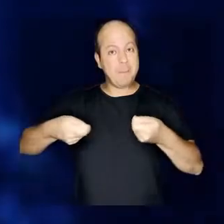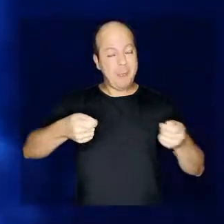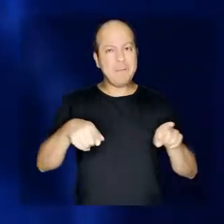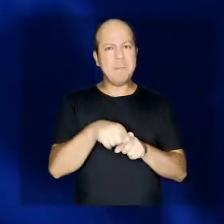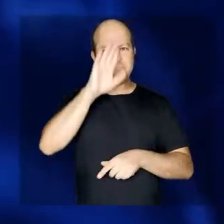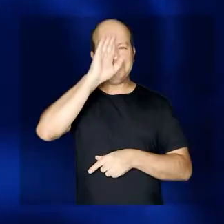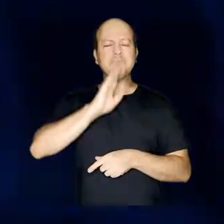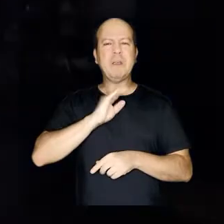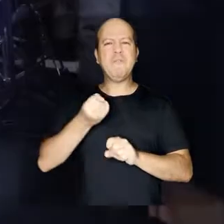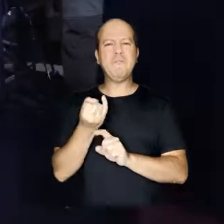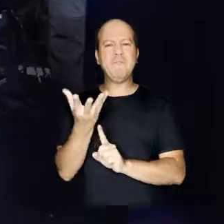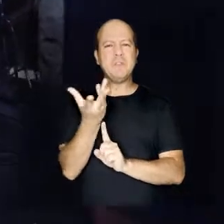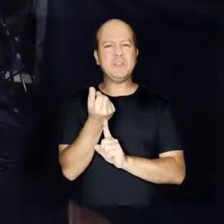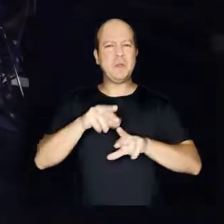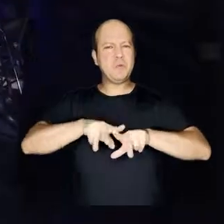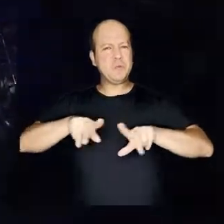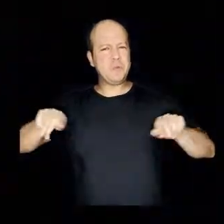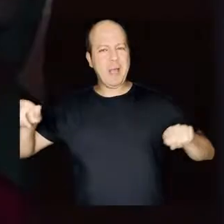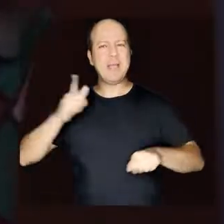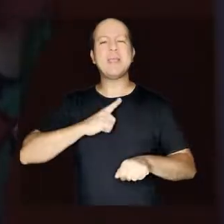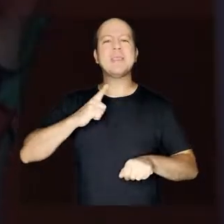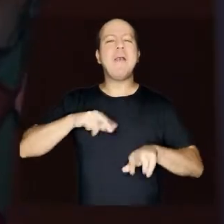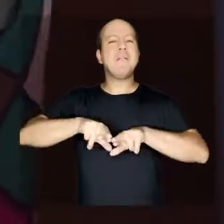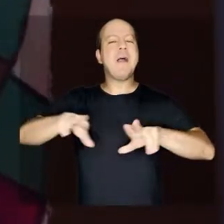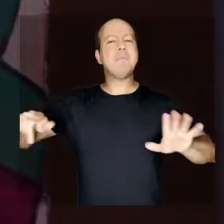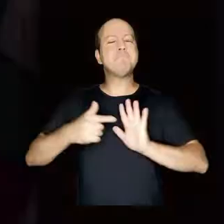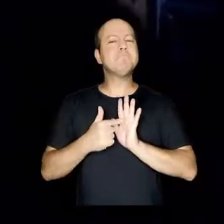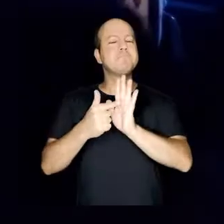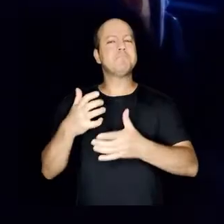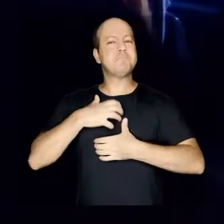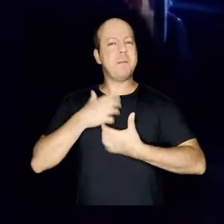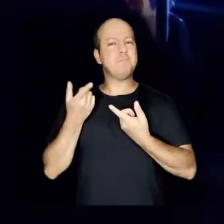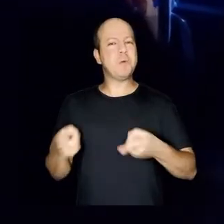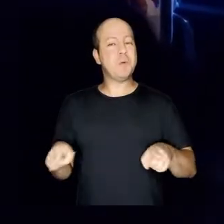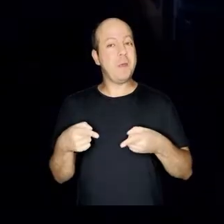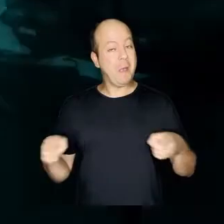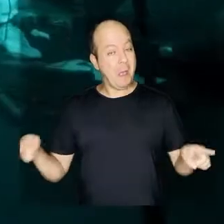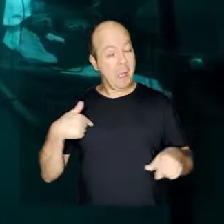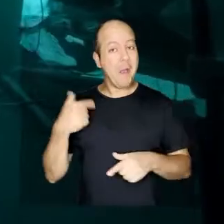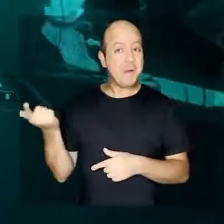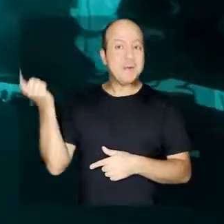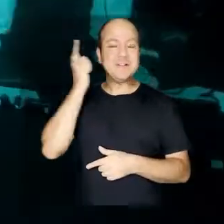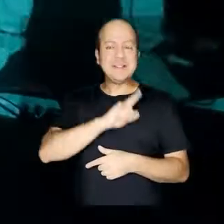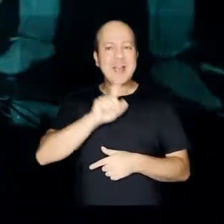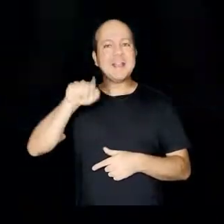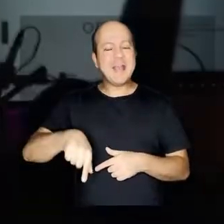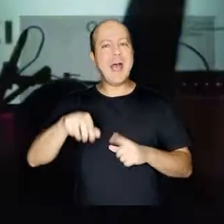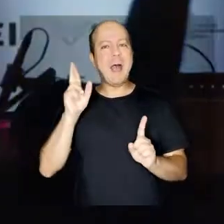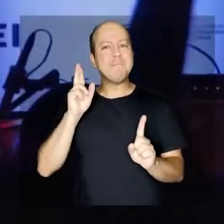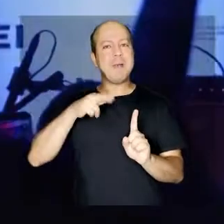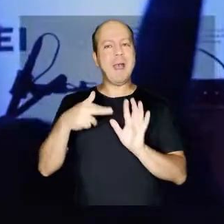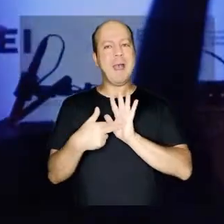distribuídos com diversos artistas expoentes de diversas também expressões musicais Então entendo que a gente consegue